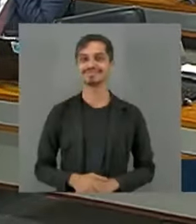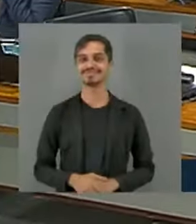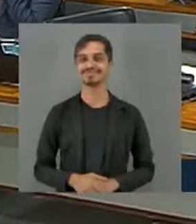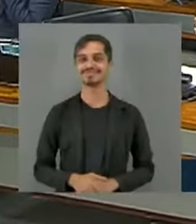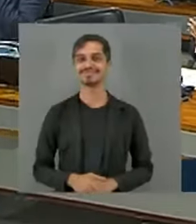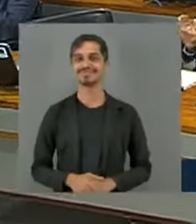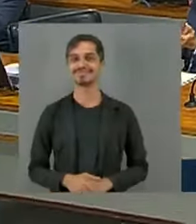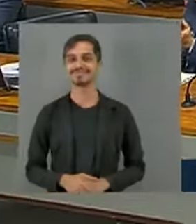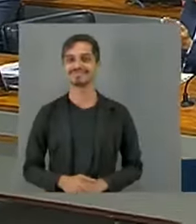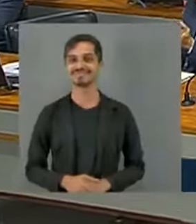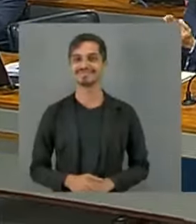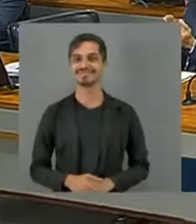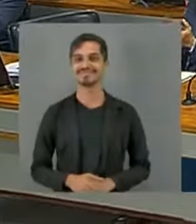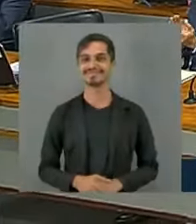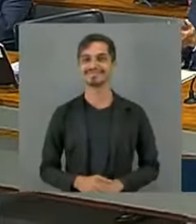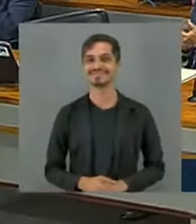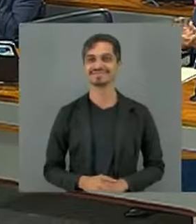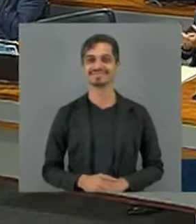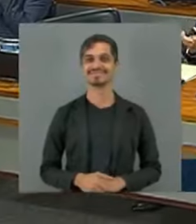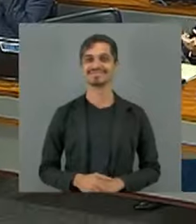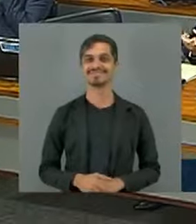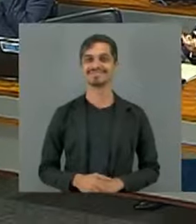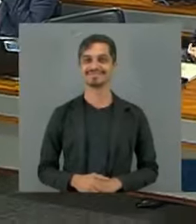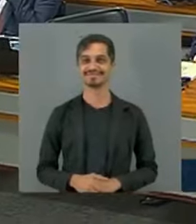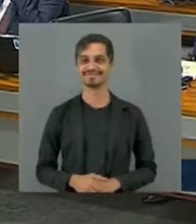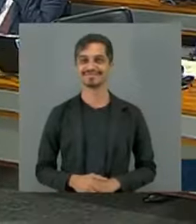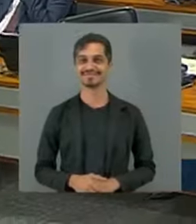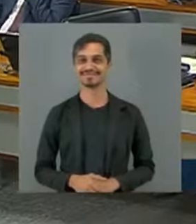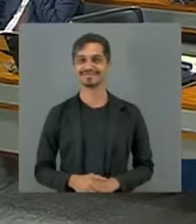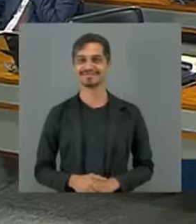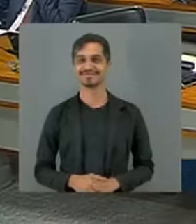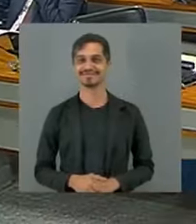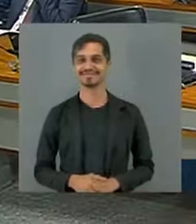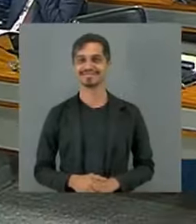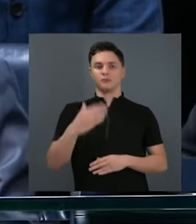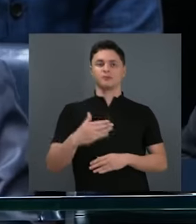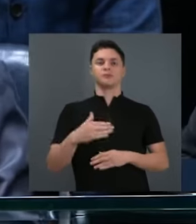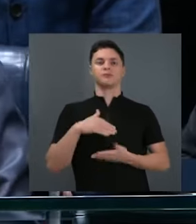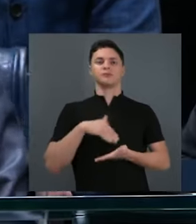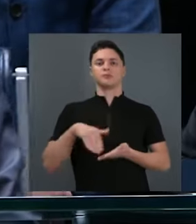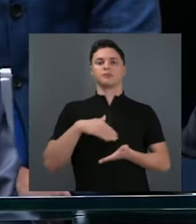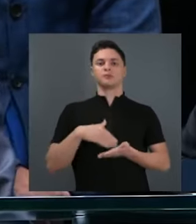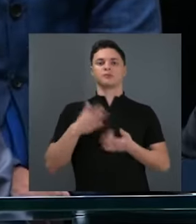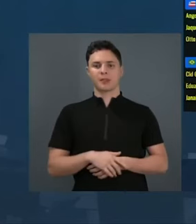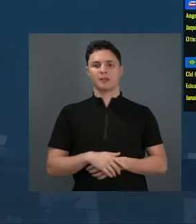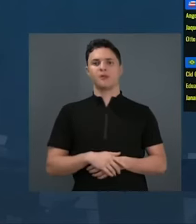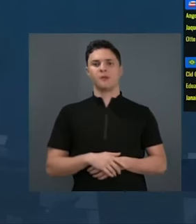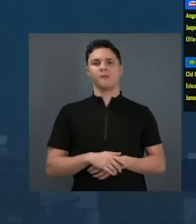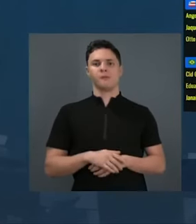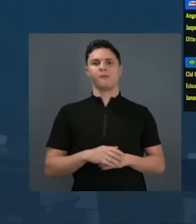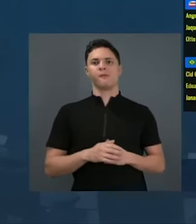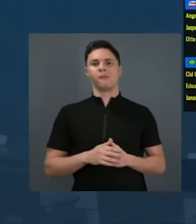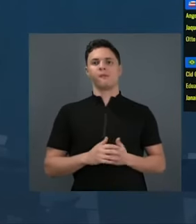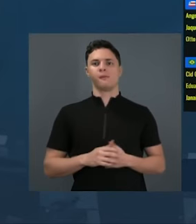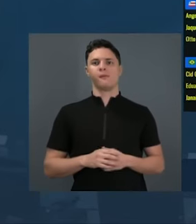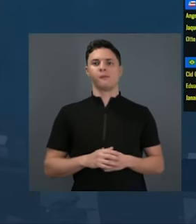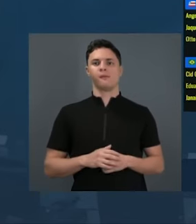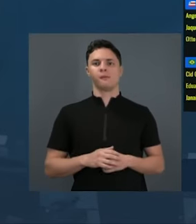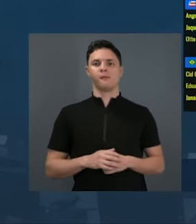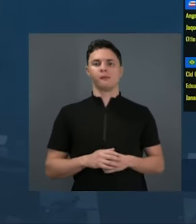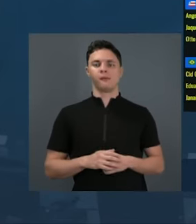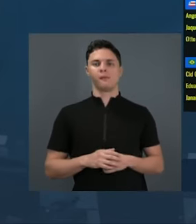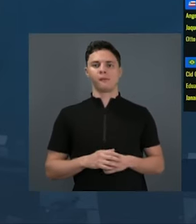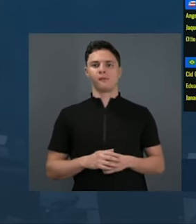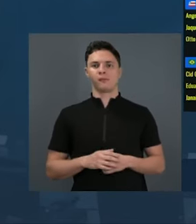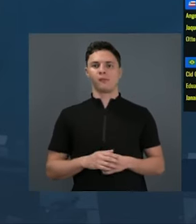do STJ teve o nome aprovado de forma unânime pelos membros da ccj e depois no plenário com 62 votos